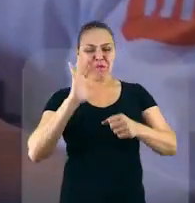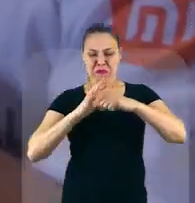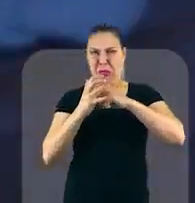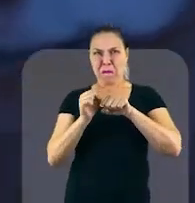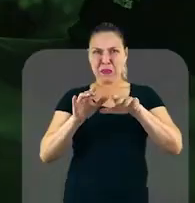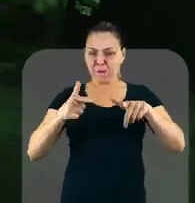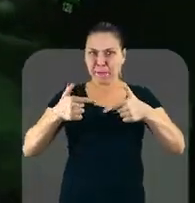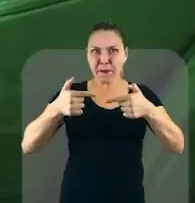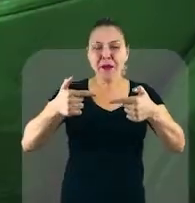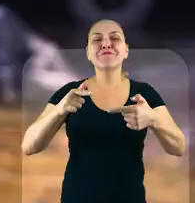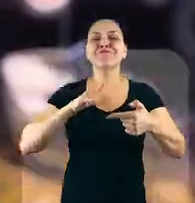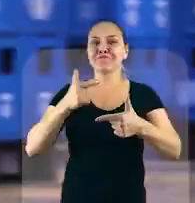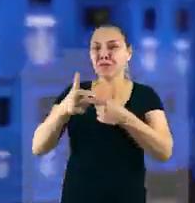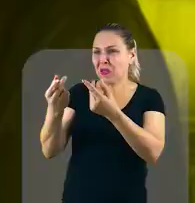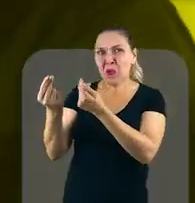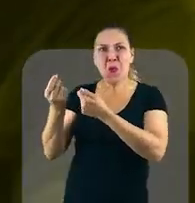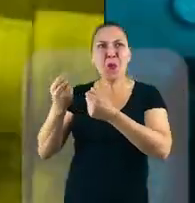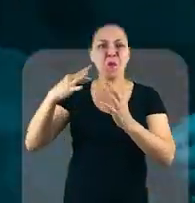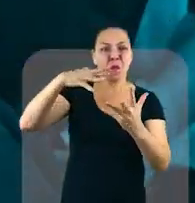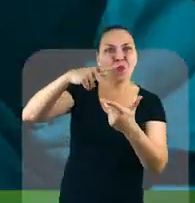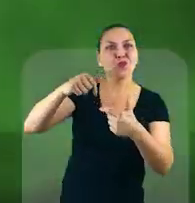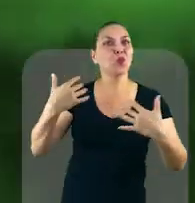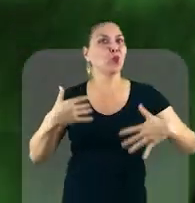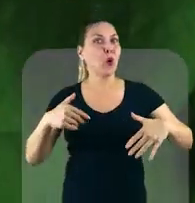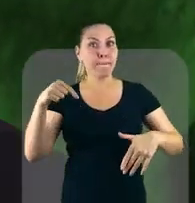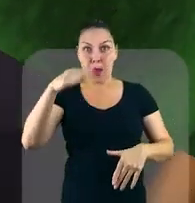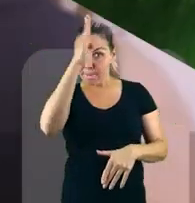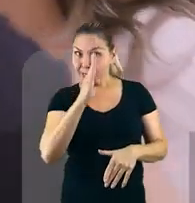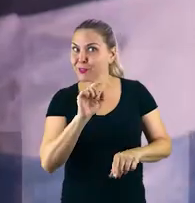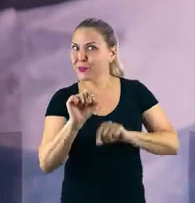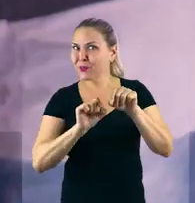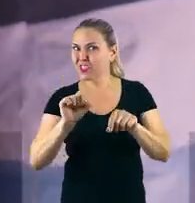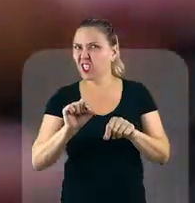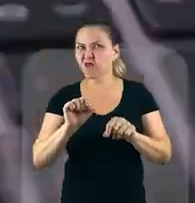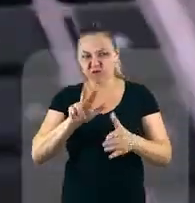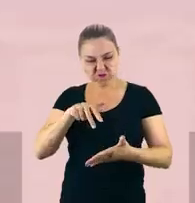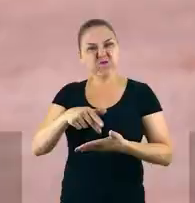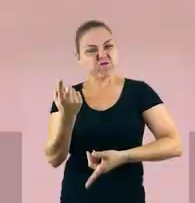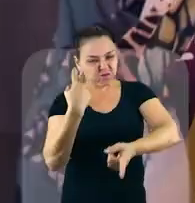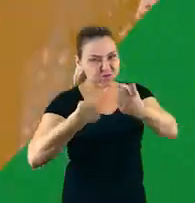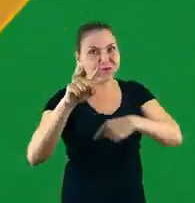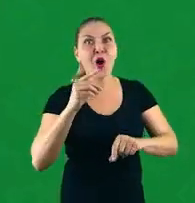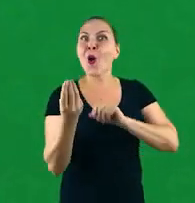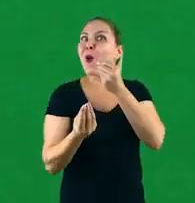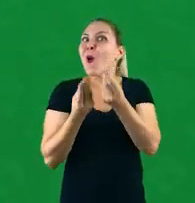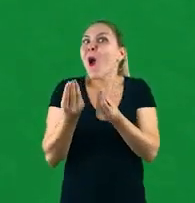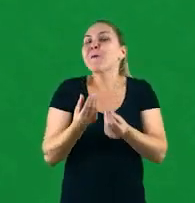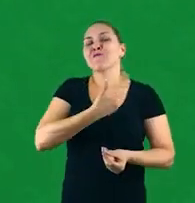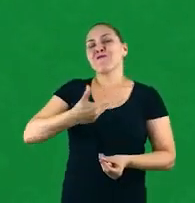Mas aqui no Brasil a gente está superando. Porque o governo Bolsonaro incentiva a geração de emprego.